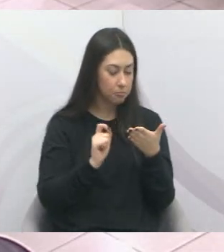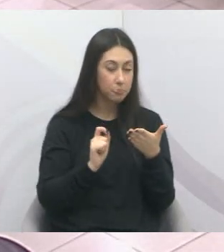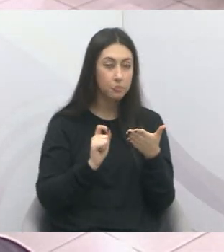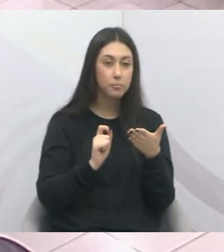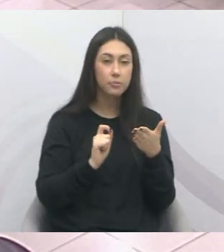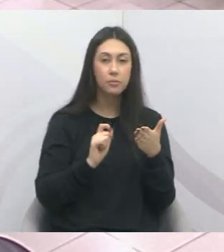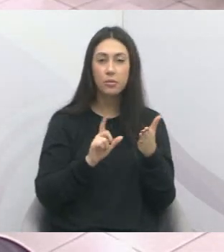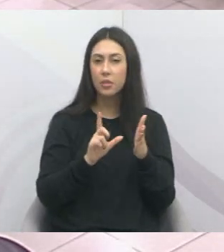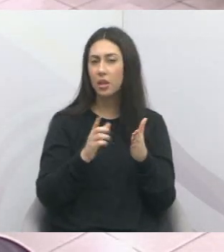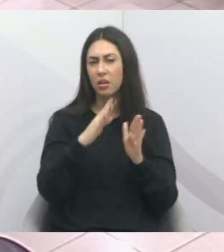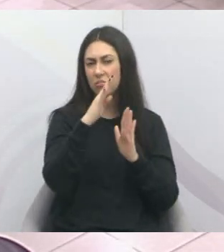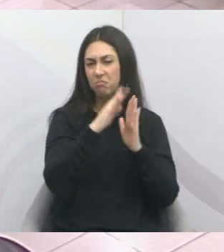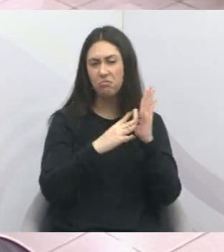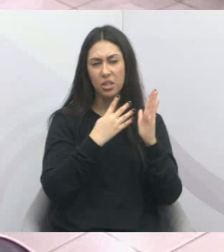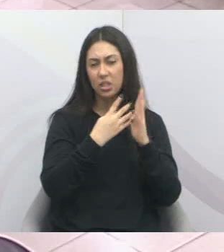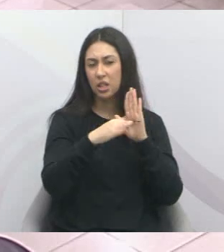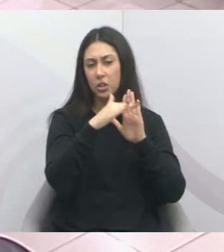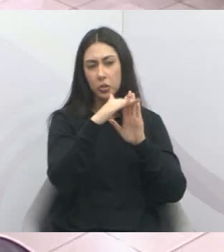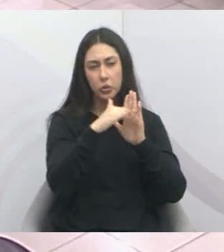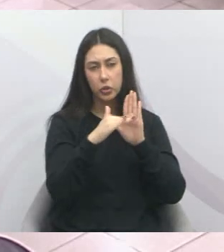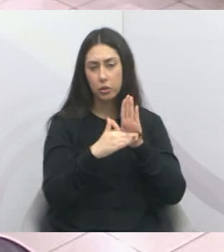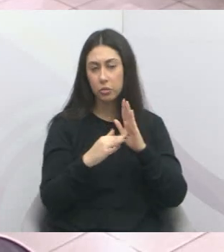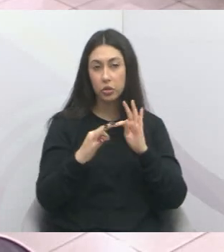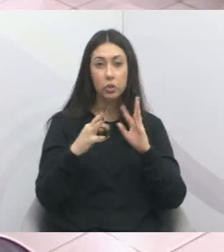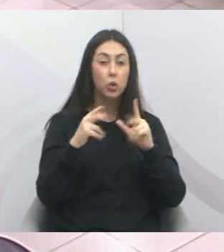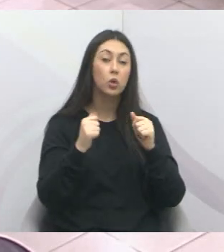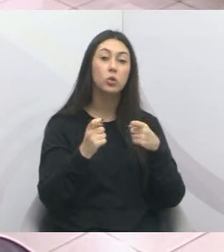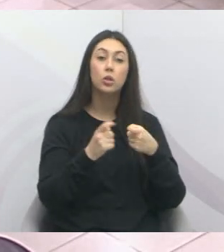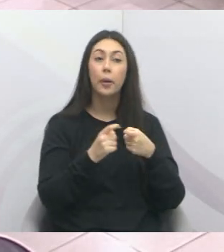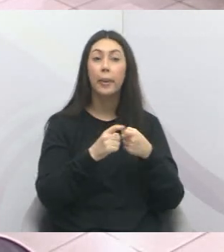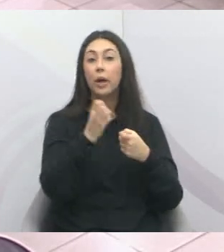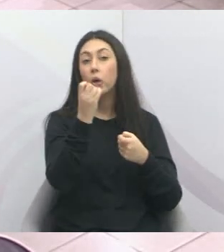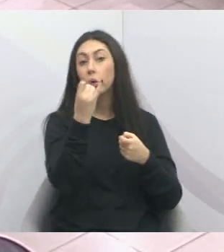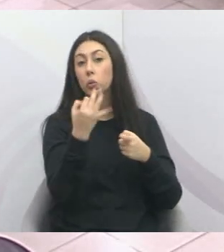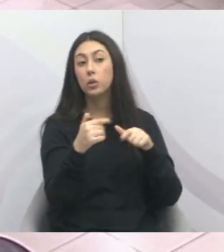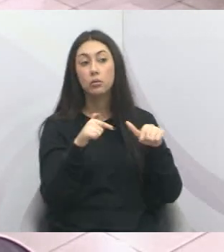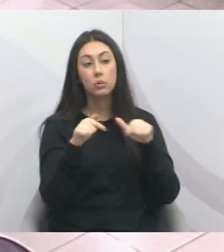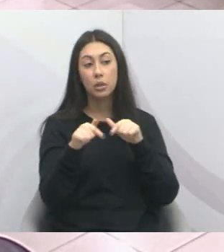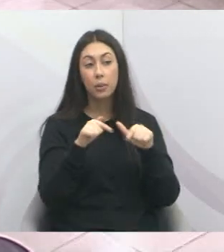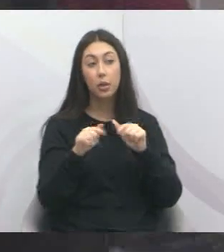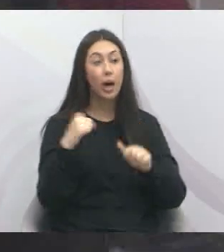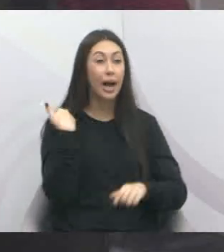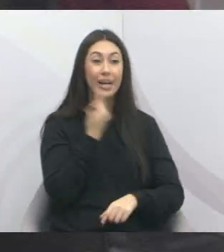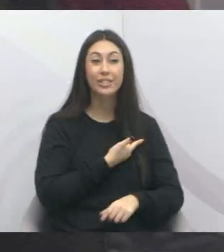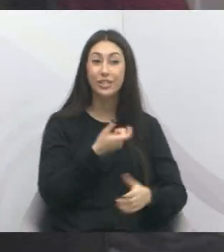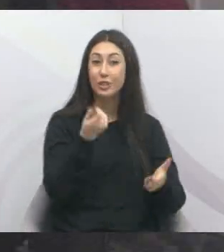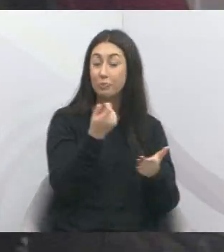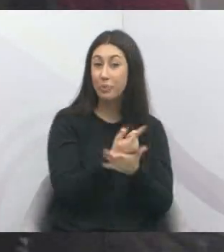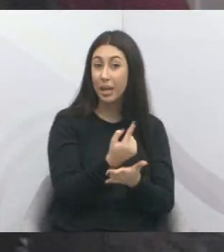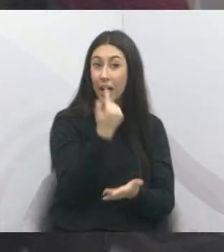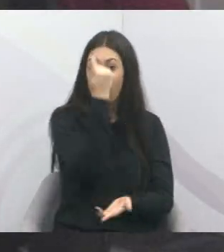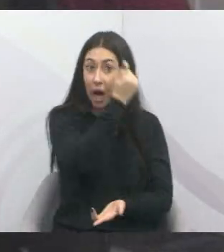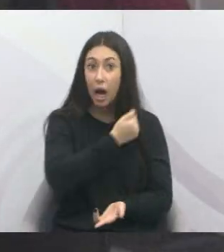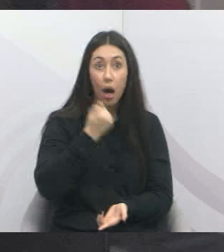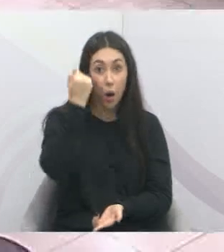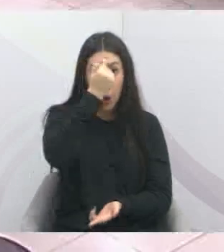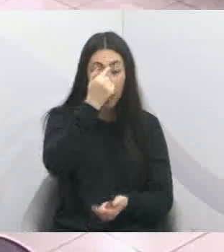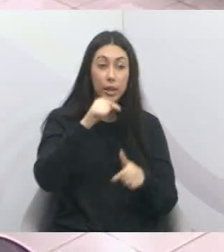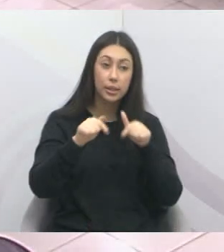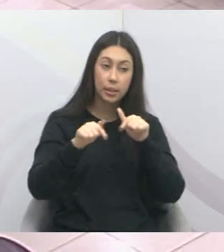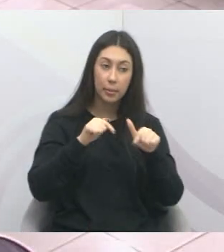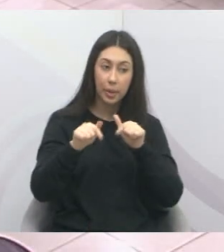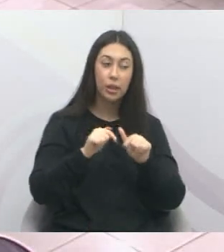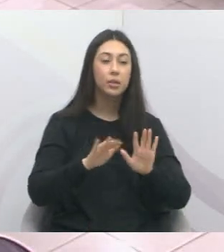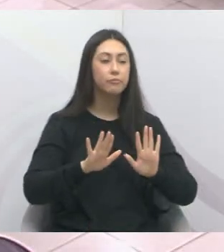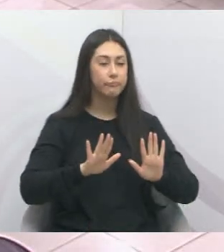uma escala de plantão, com o nome de todos os médicos e quantas horas ele prestou serviço. Então, é pago por hora. Então, nós